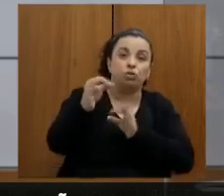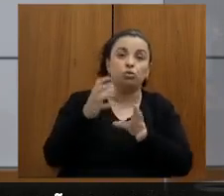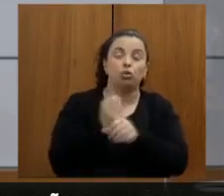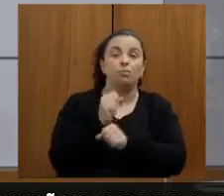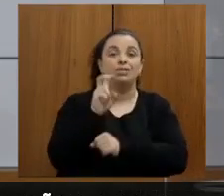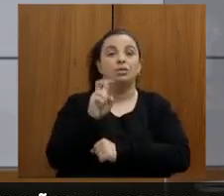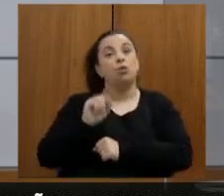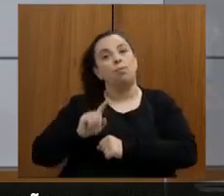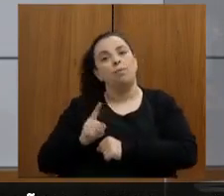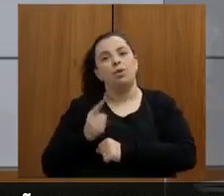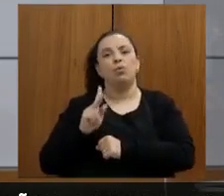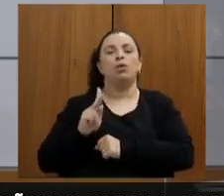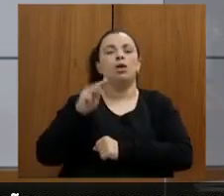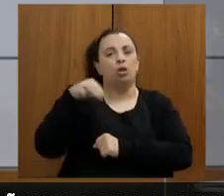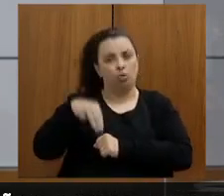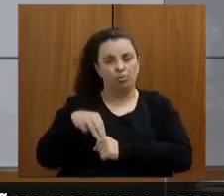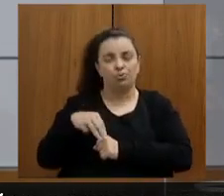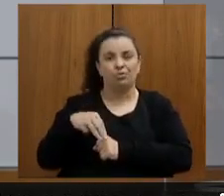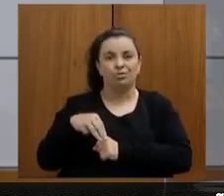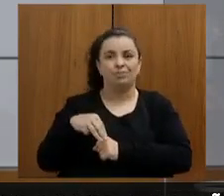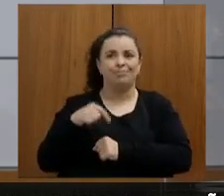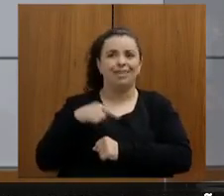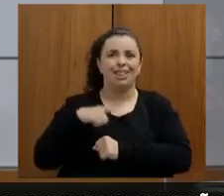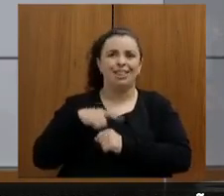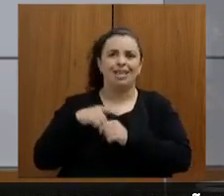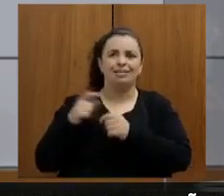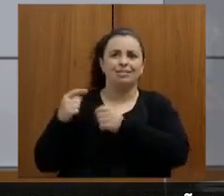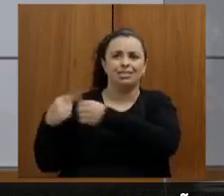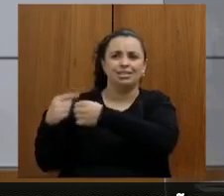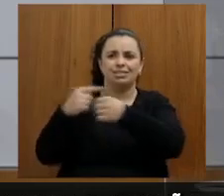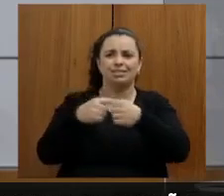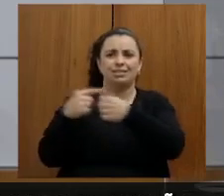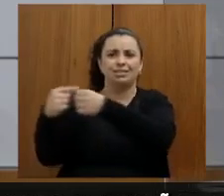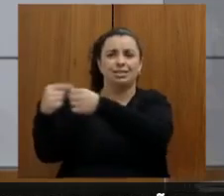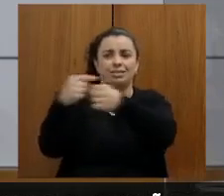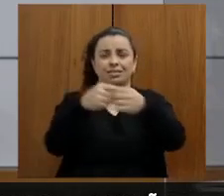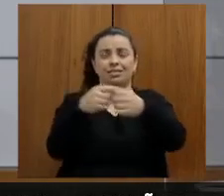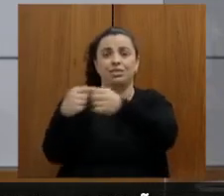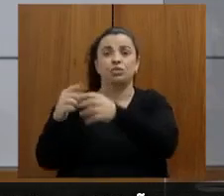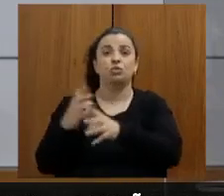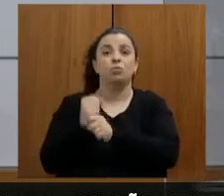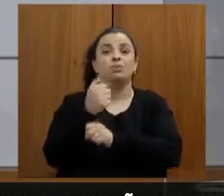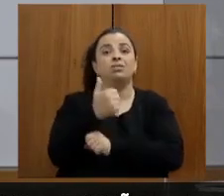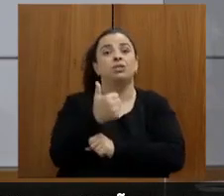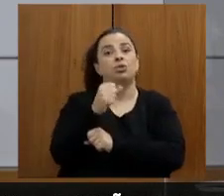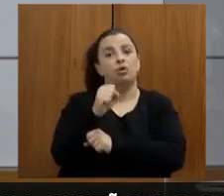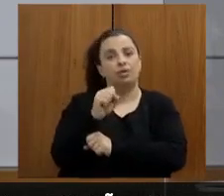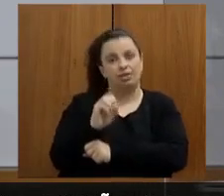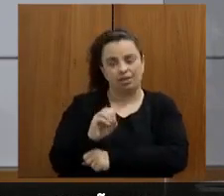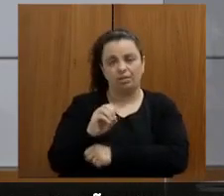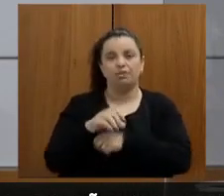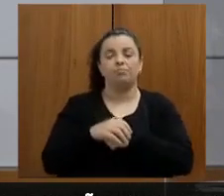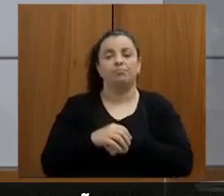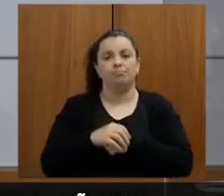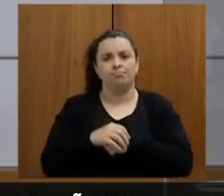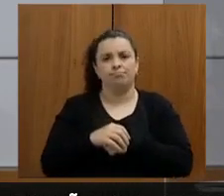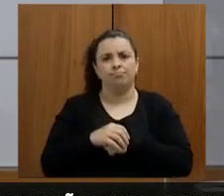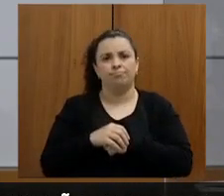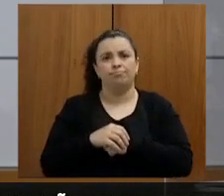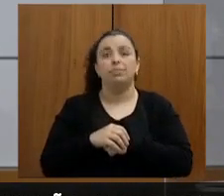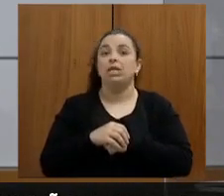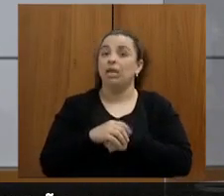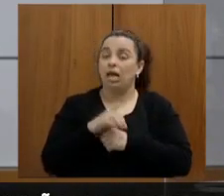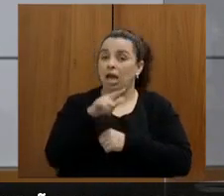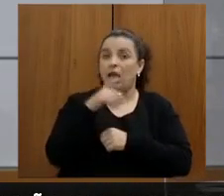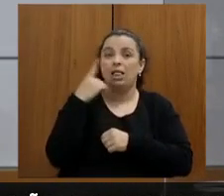que atravessa o cerca de 180 municípios Mineiros a querida Governador Valadares da deputada